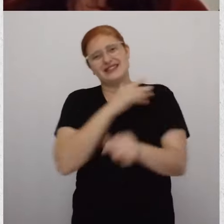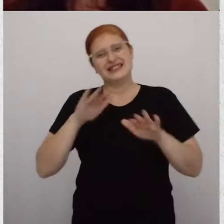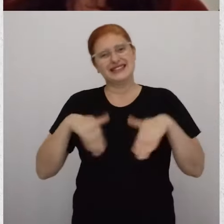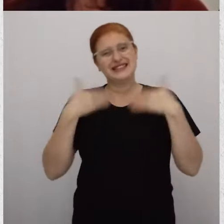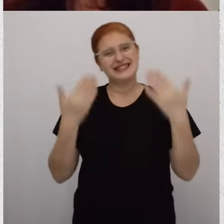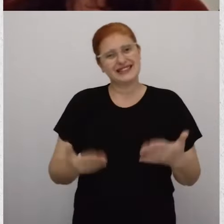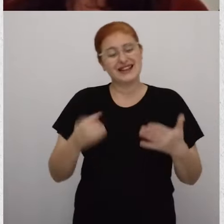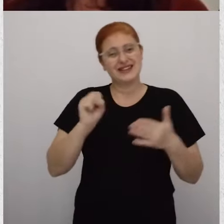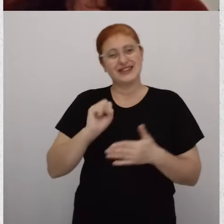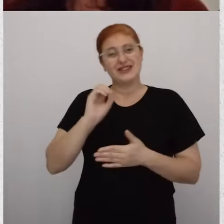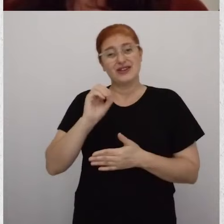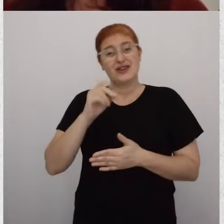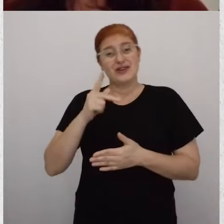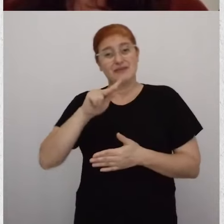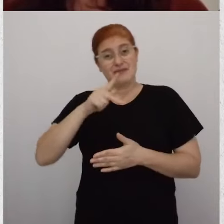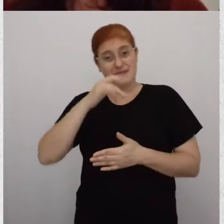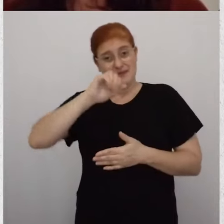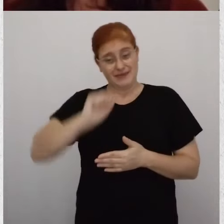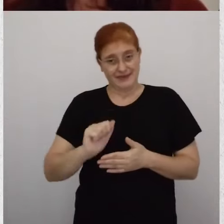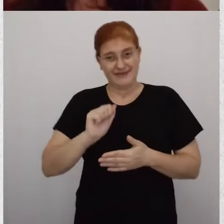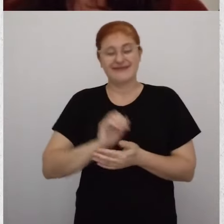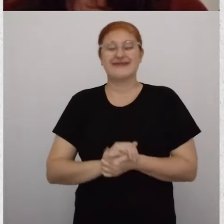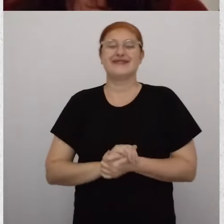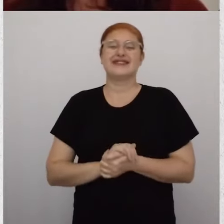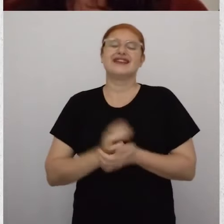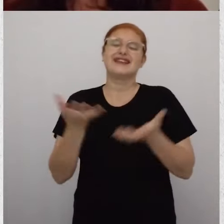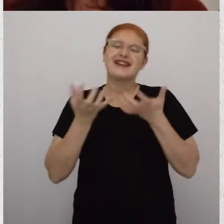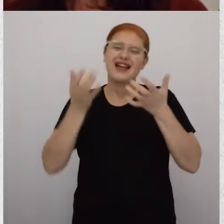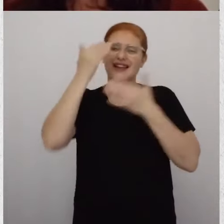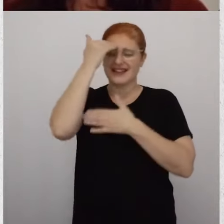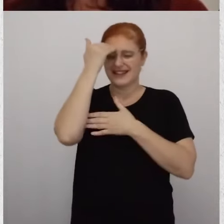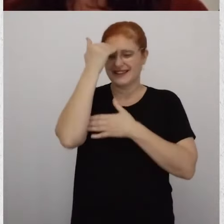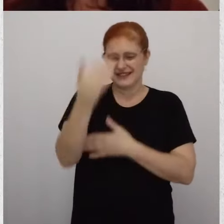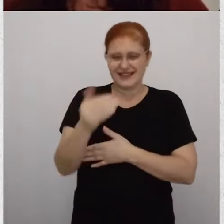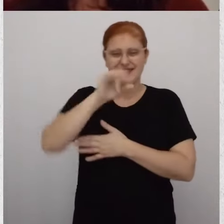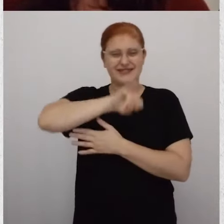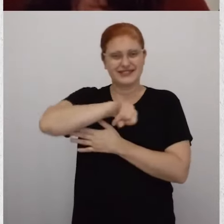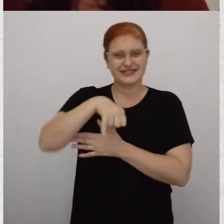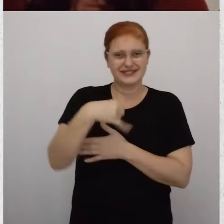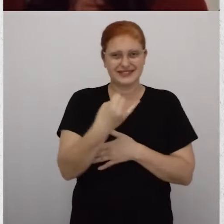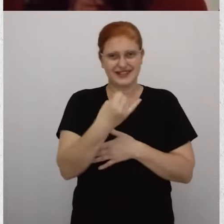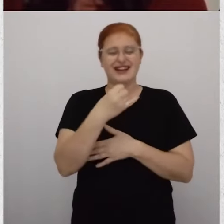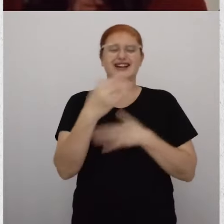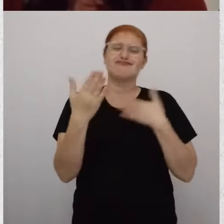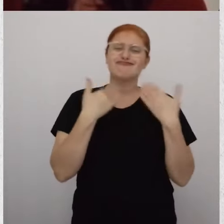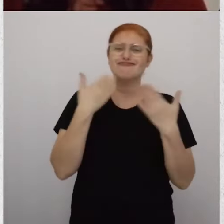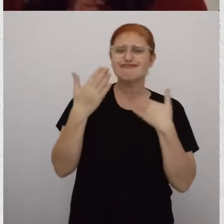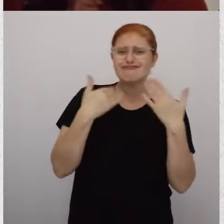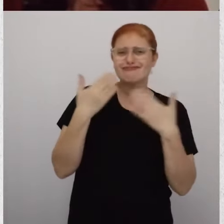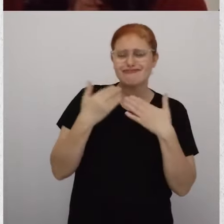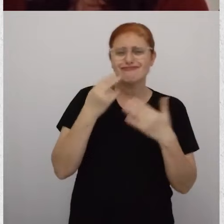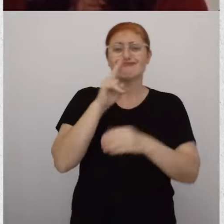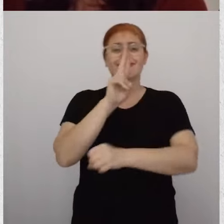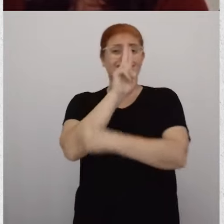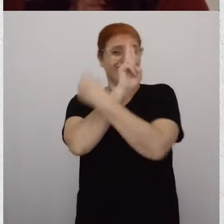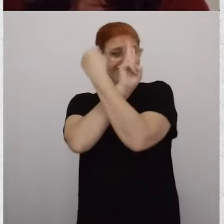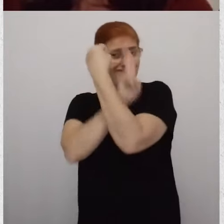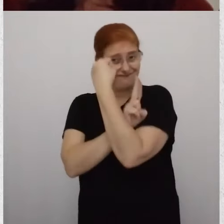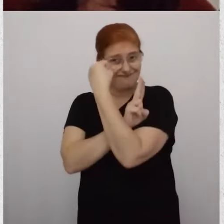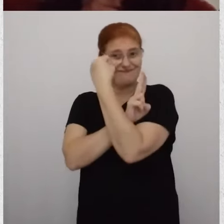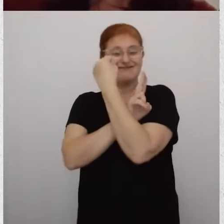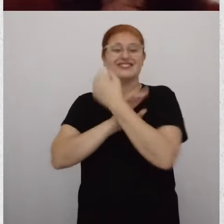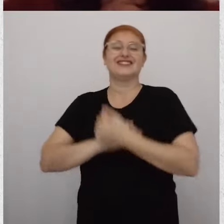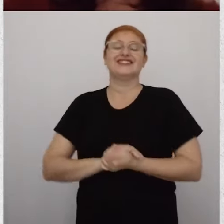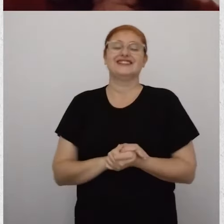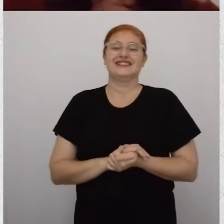Então, Sofia Branco, quero agradecer muito a oportunidade dessa prosa. A Universidade Livre